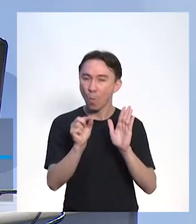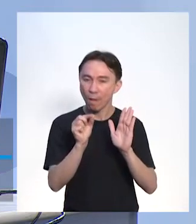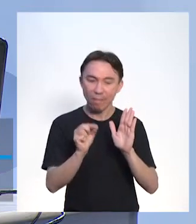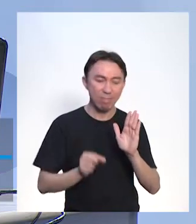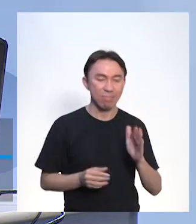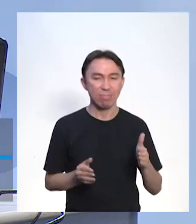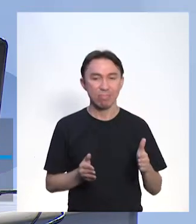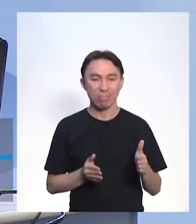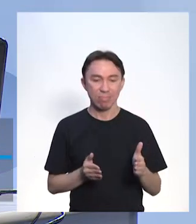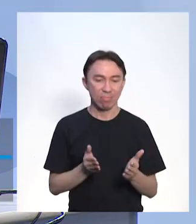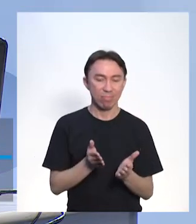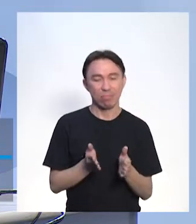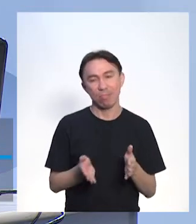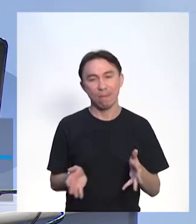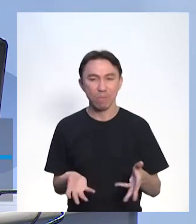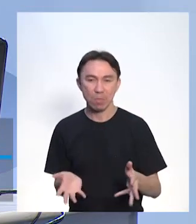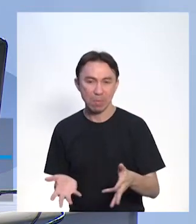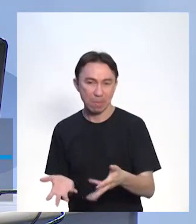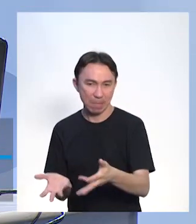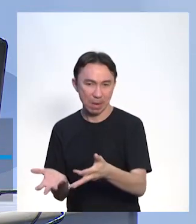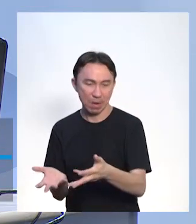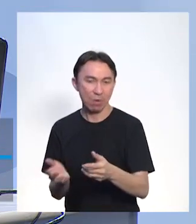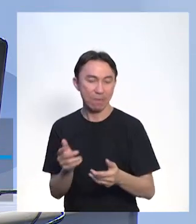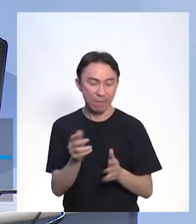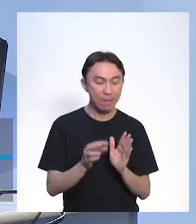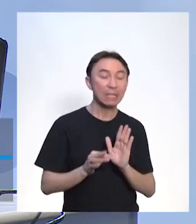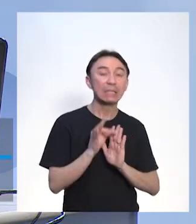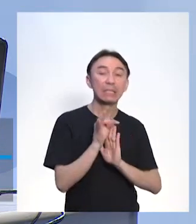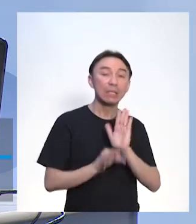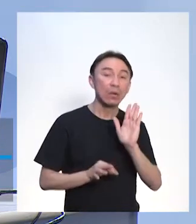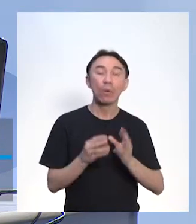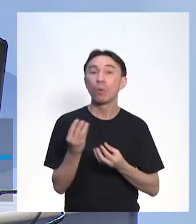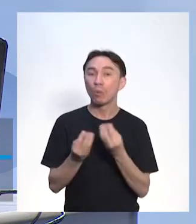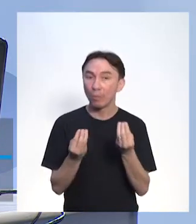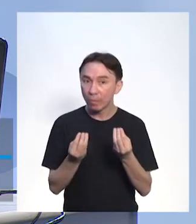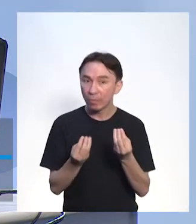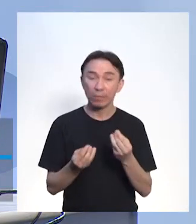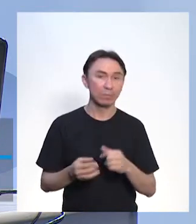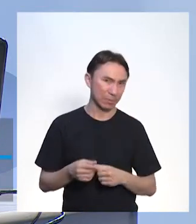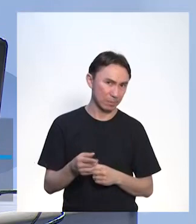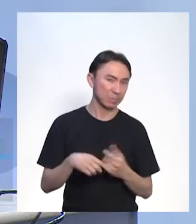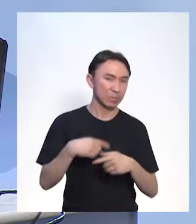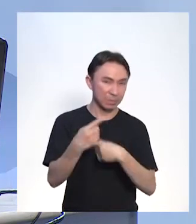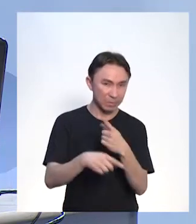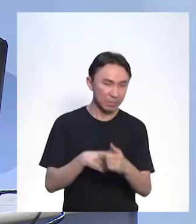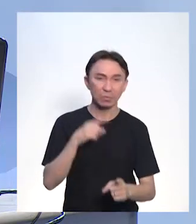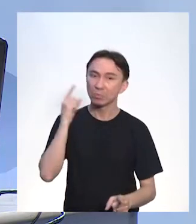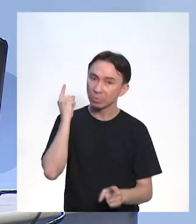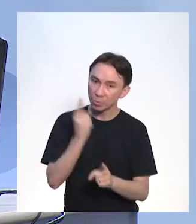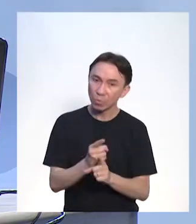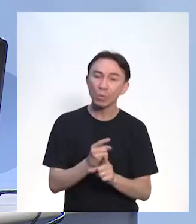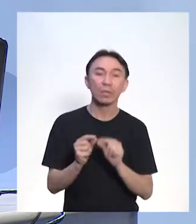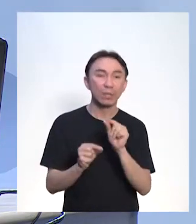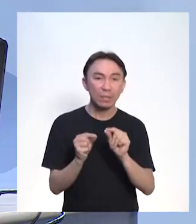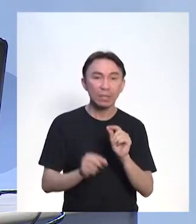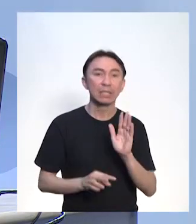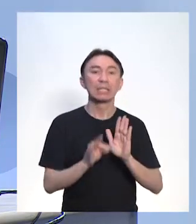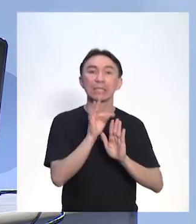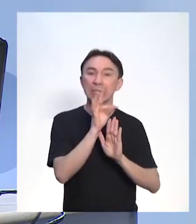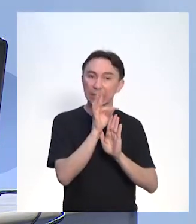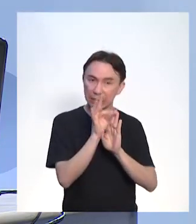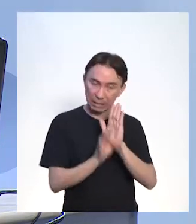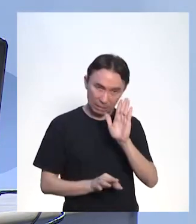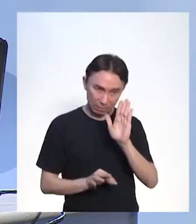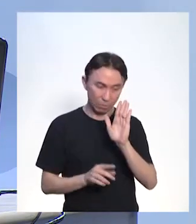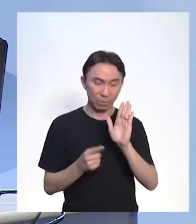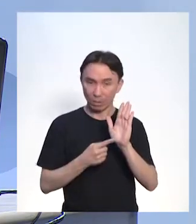vocês estiverem no ensino médio e forem estudar sobre o texto, você vai descobrir que todo texto, na verdade, ele é ideológico. Todo texto ele quer passar